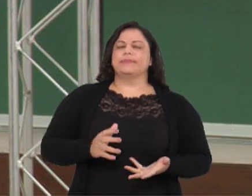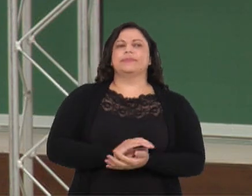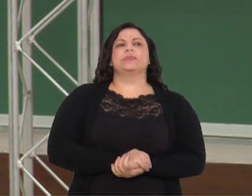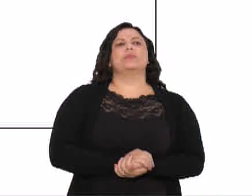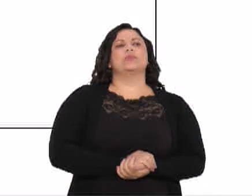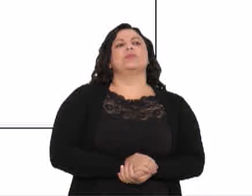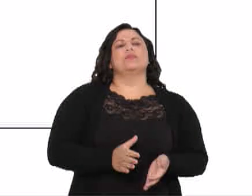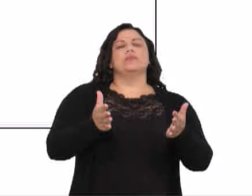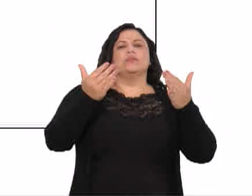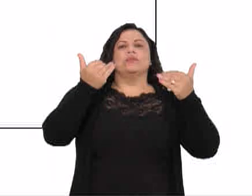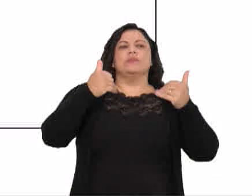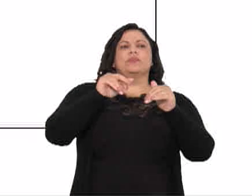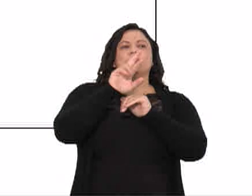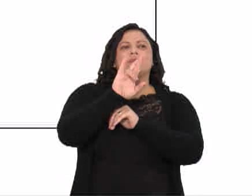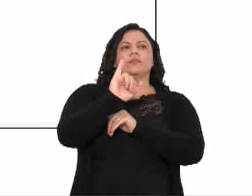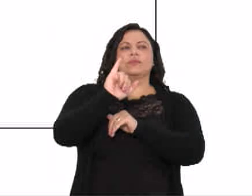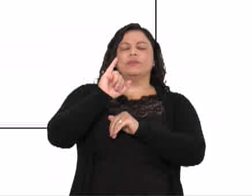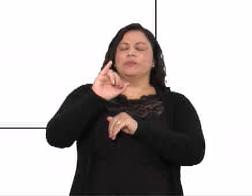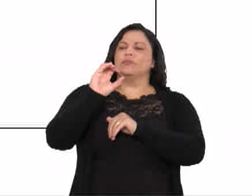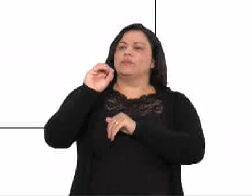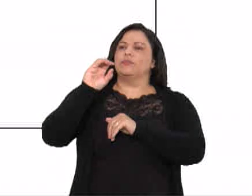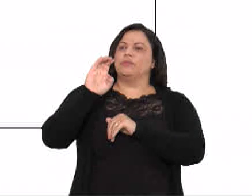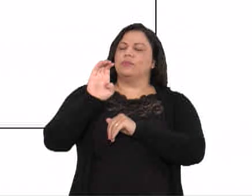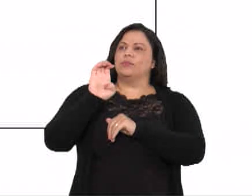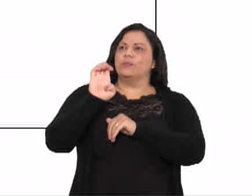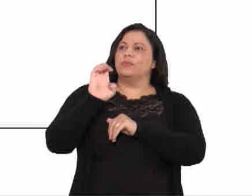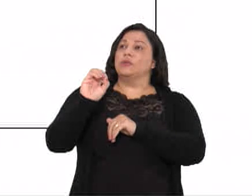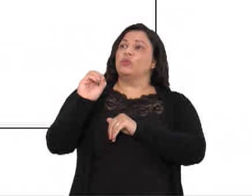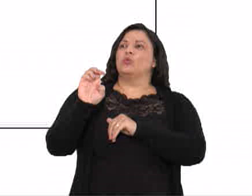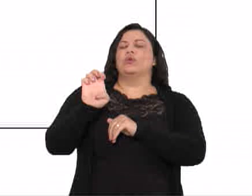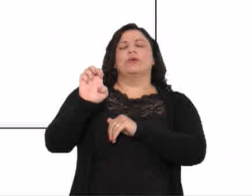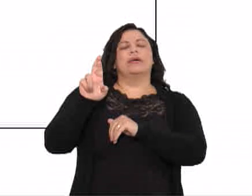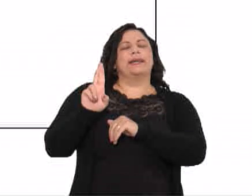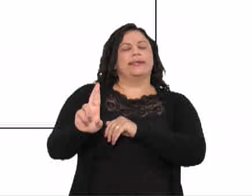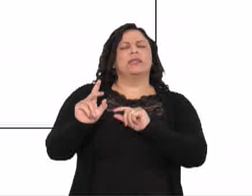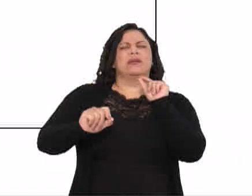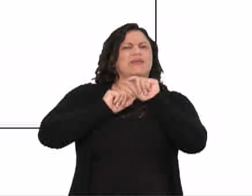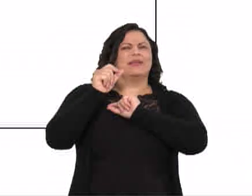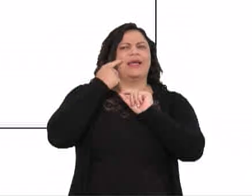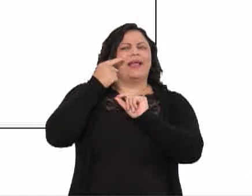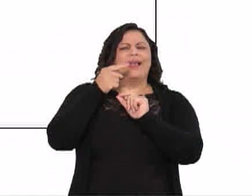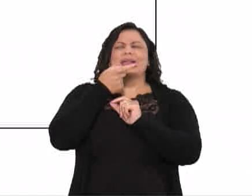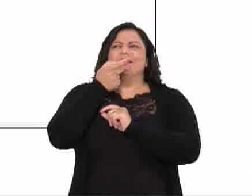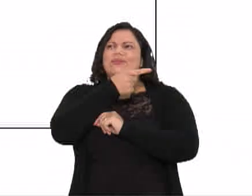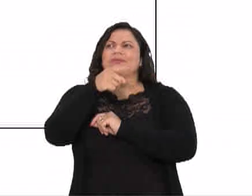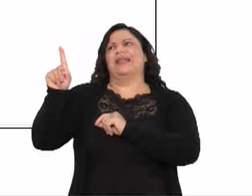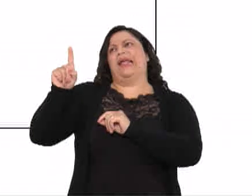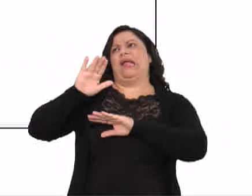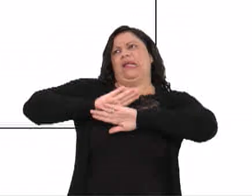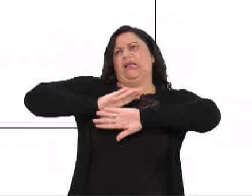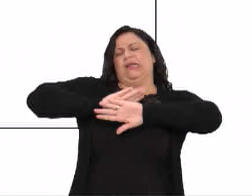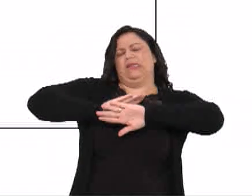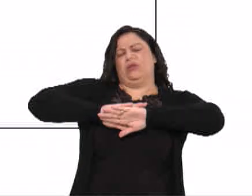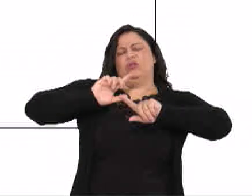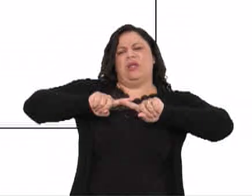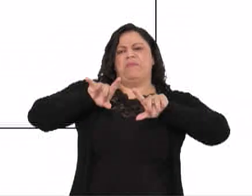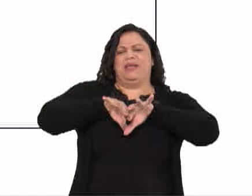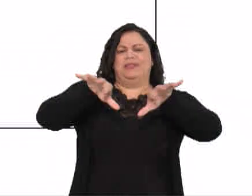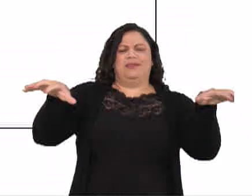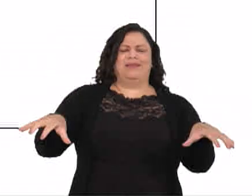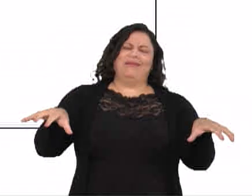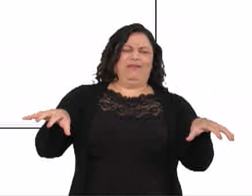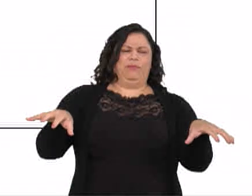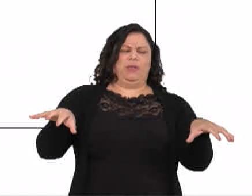E o Riquier não nega ideologia, mas também não aceita separar ciência e